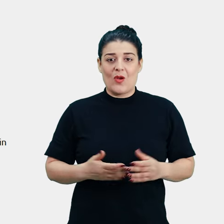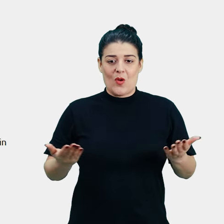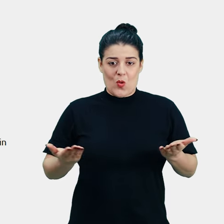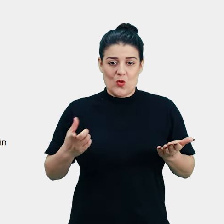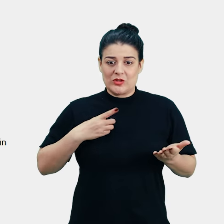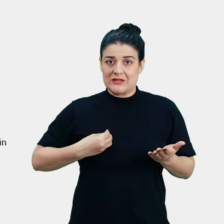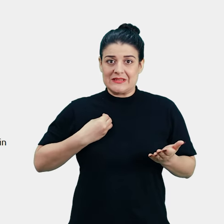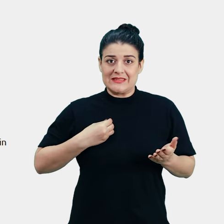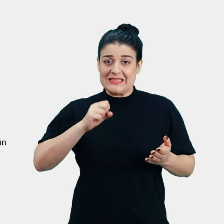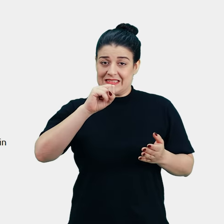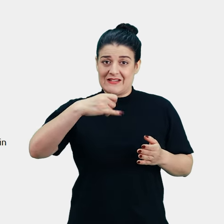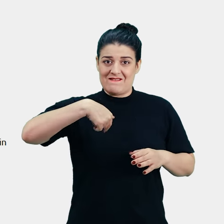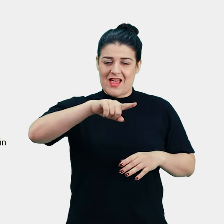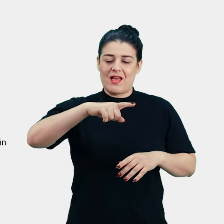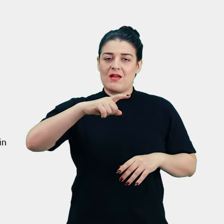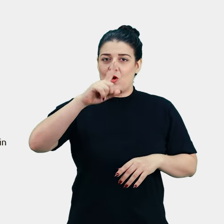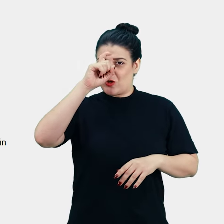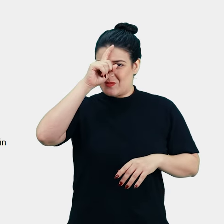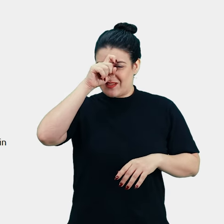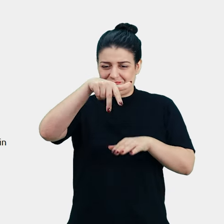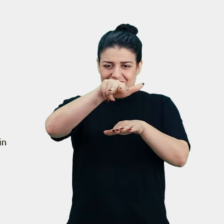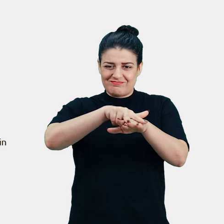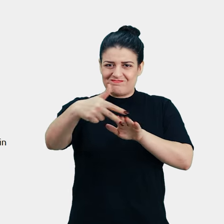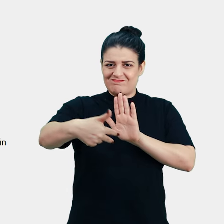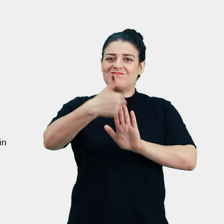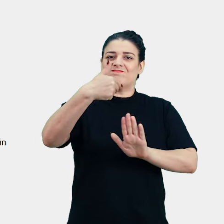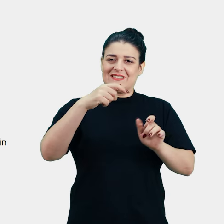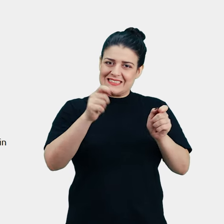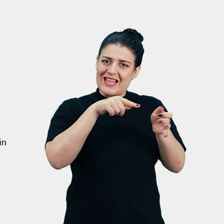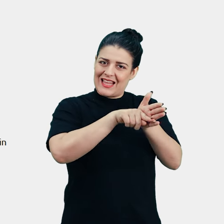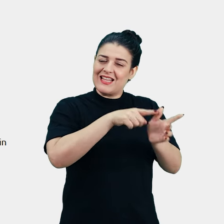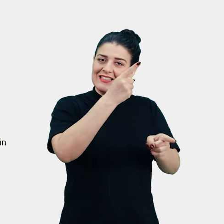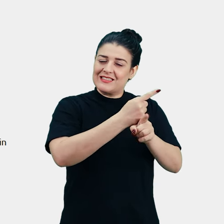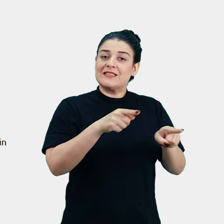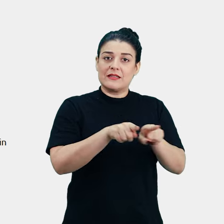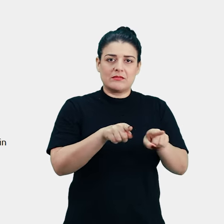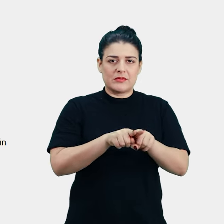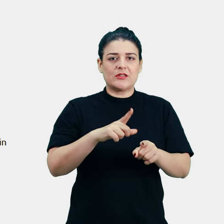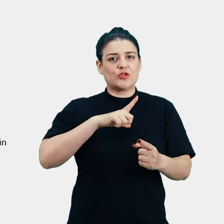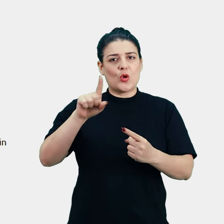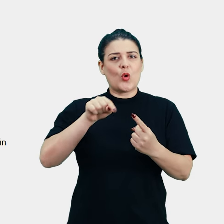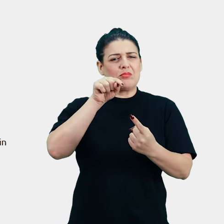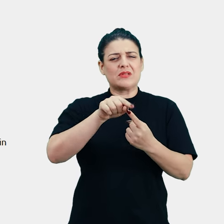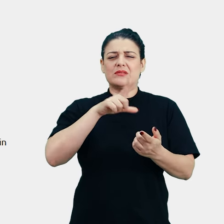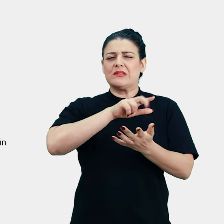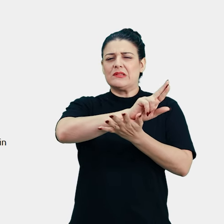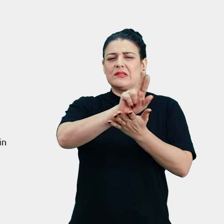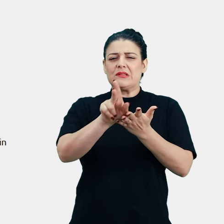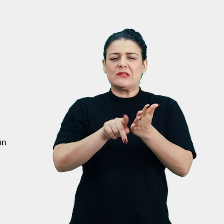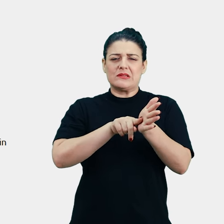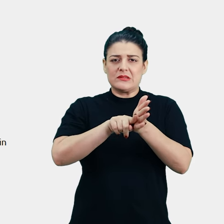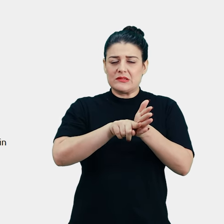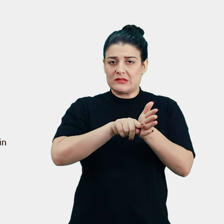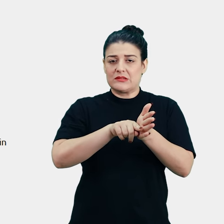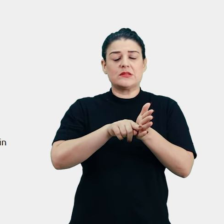espectrômetro de massa para dentro de um centro cirúrgico, tá? Então, é uma técnica para uma afinidade de aplicações